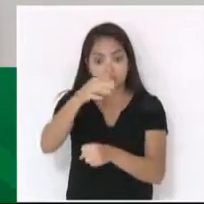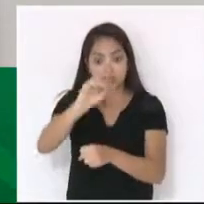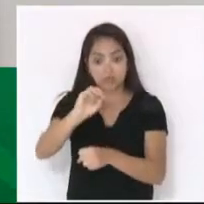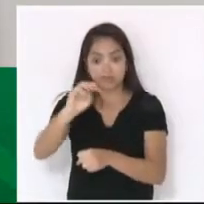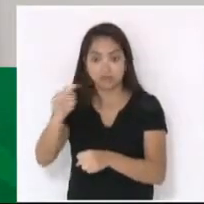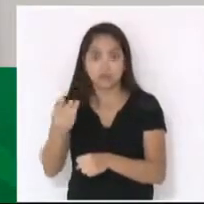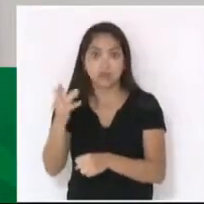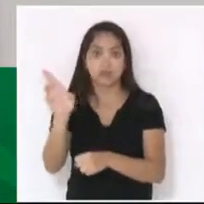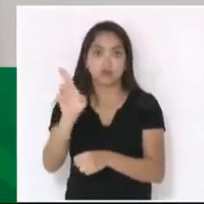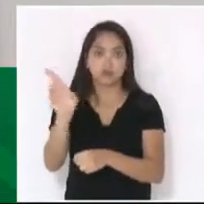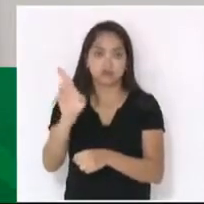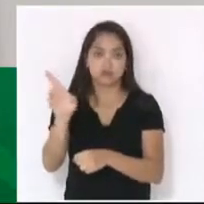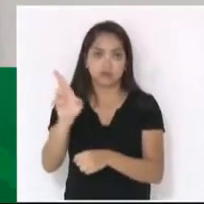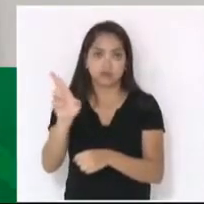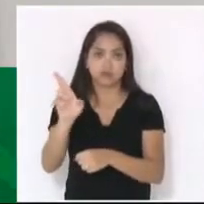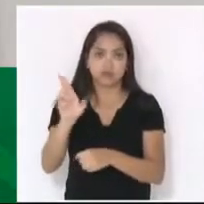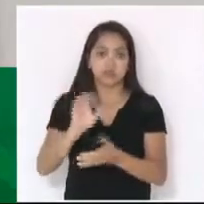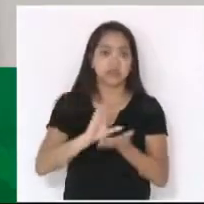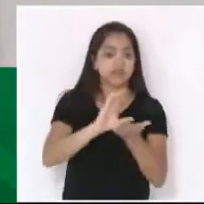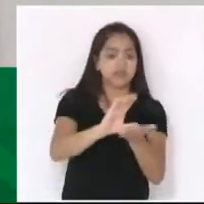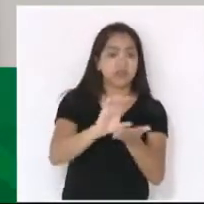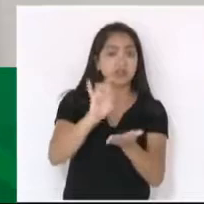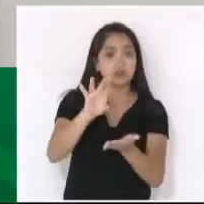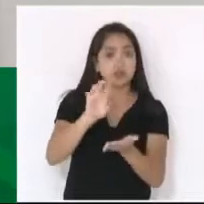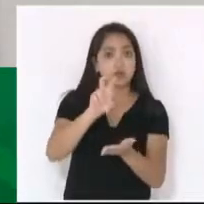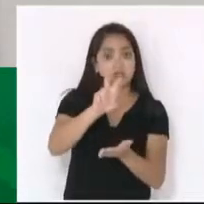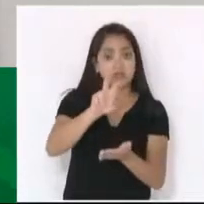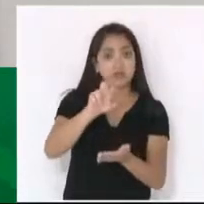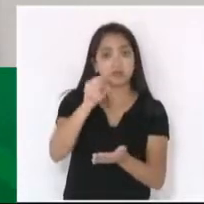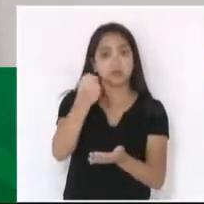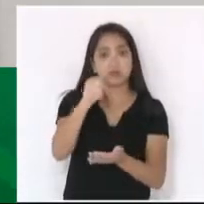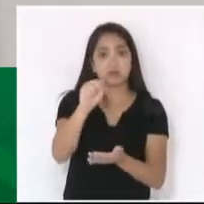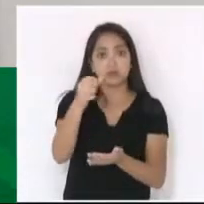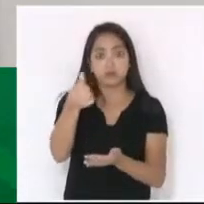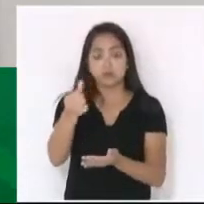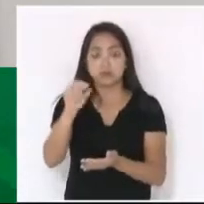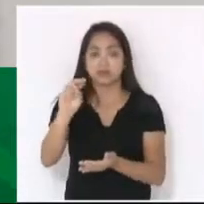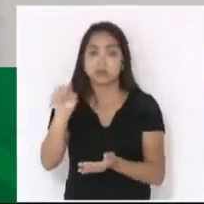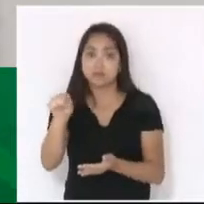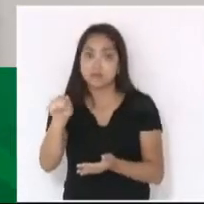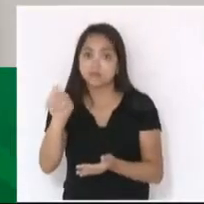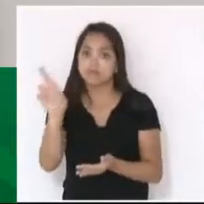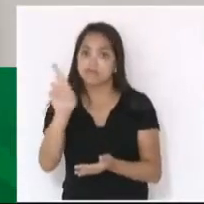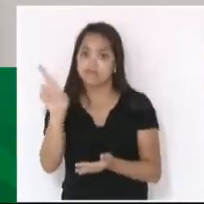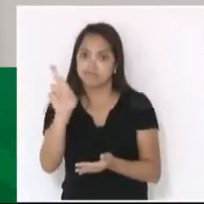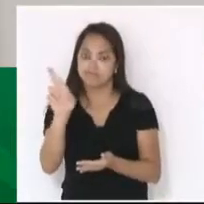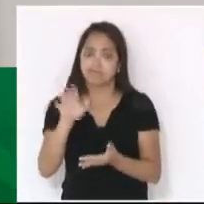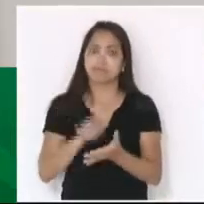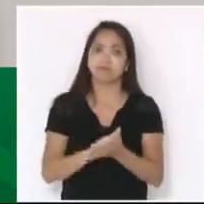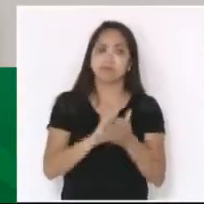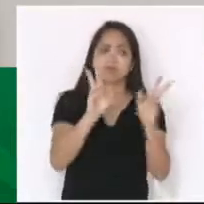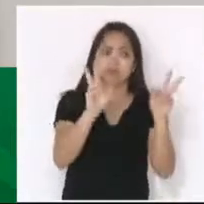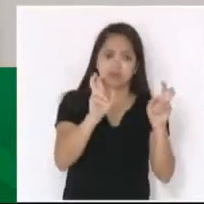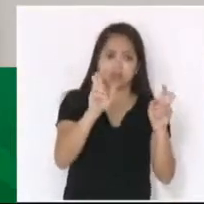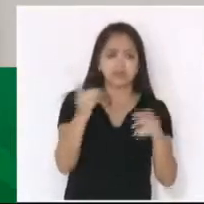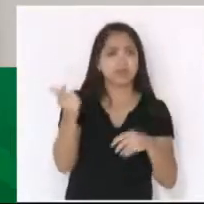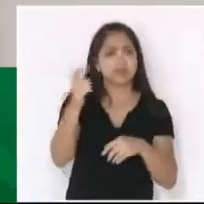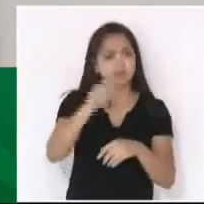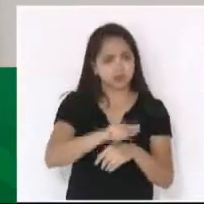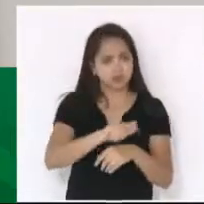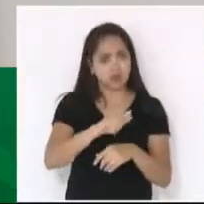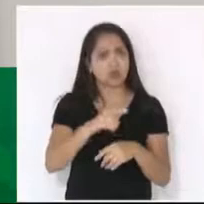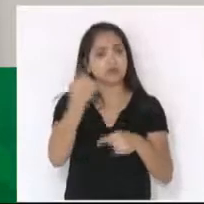investimentos 265.000 reais então como o meu tempo está acabando e esse tema que vai voltar à